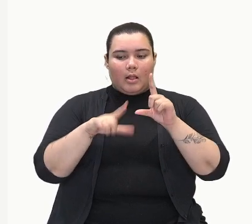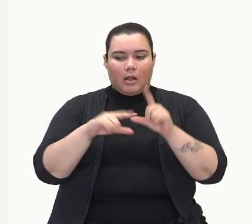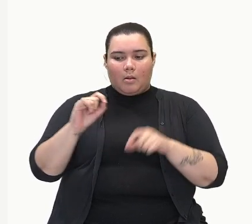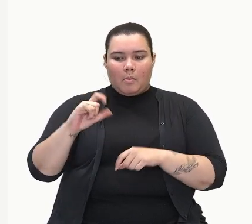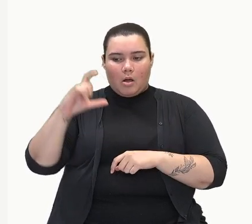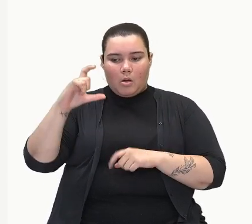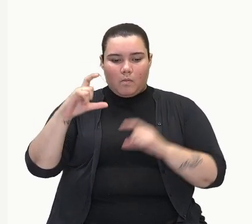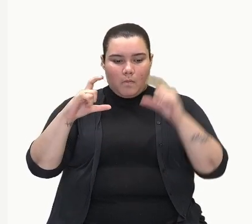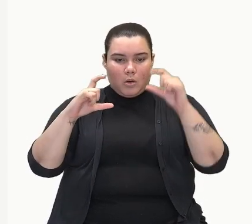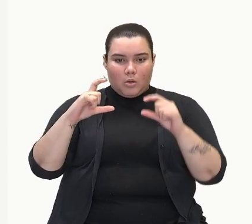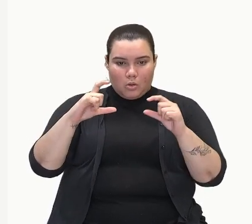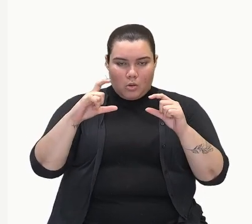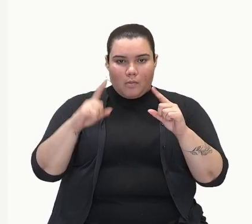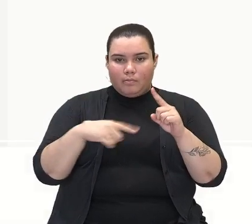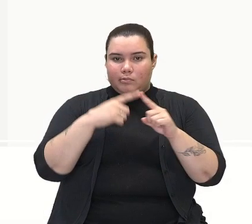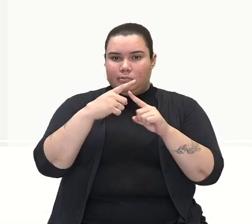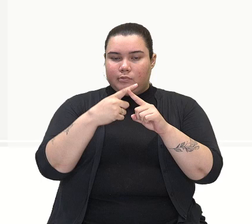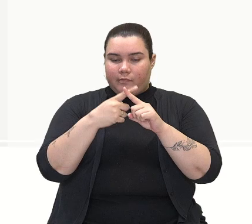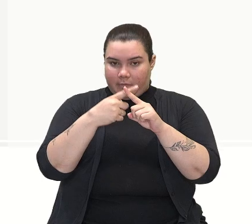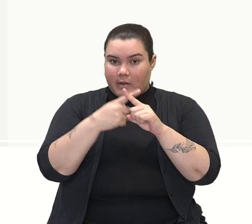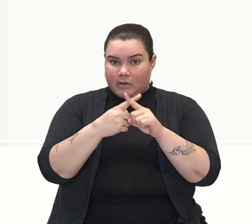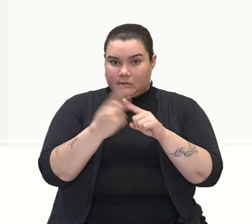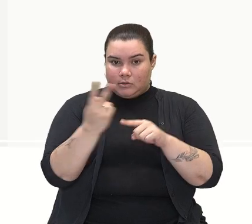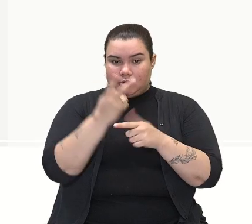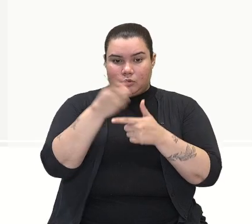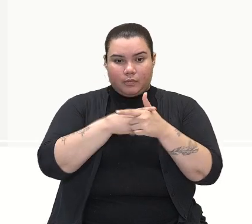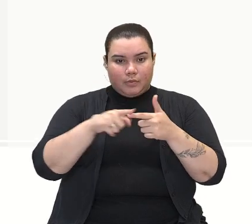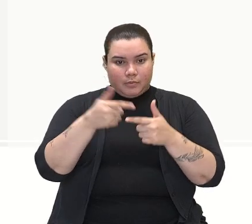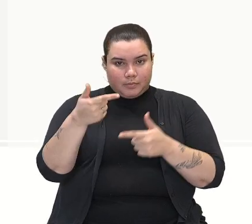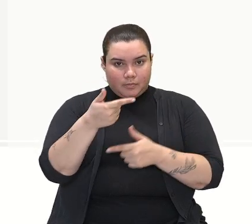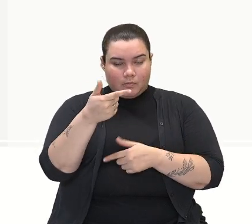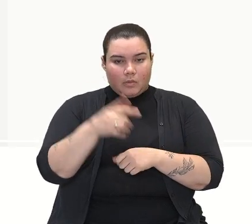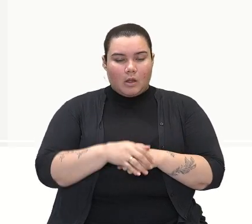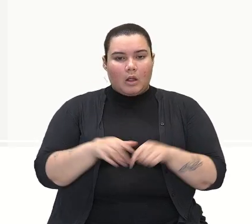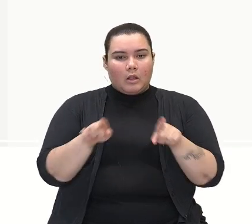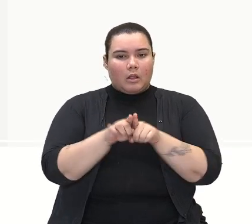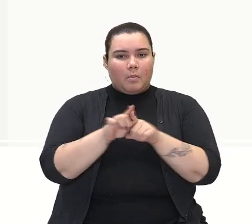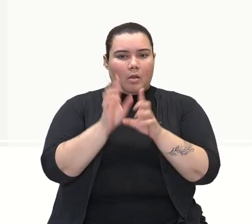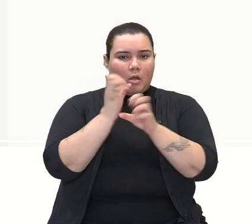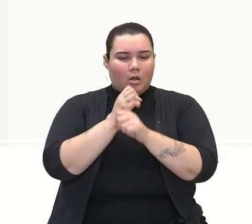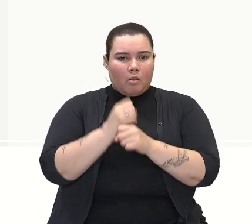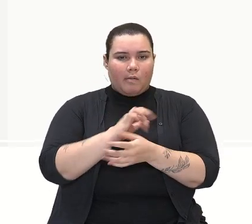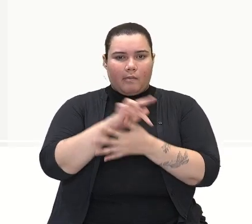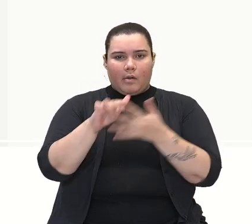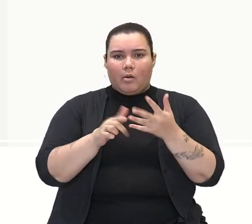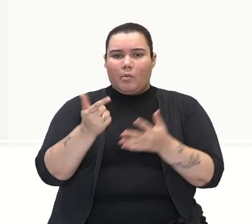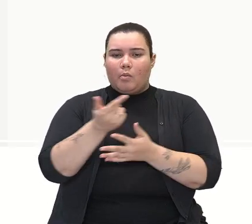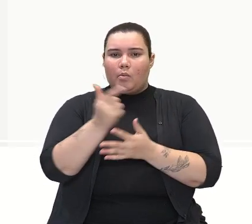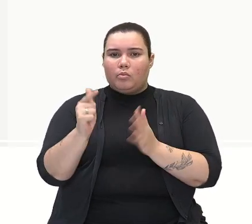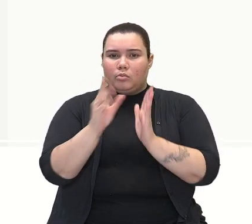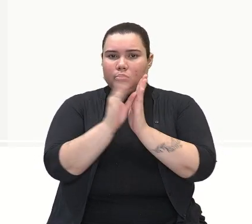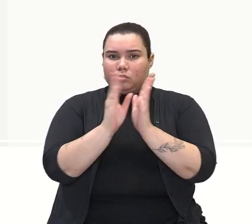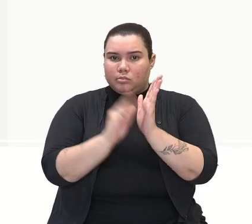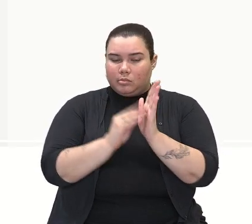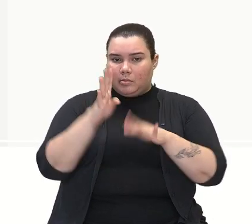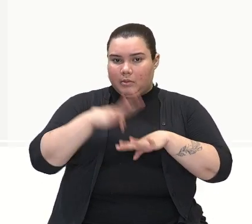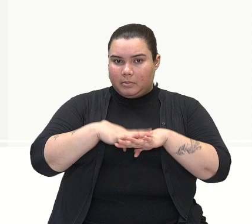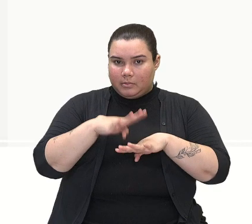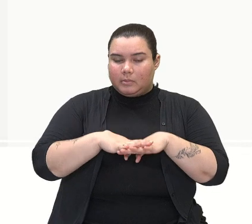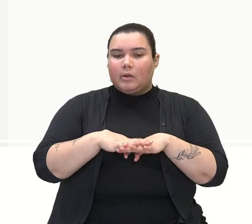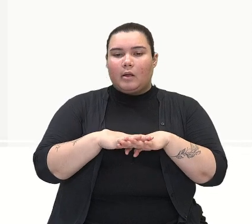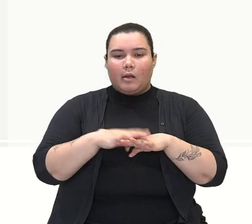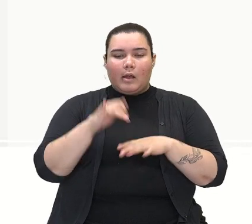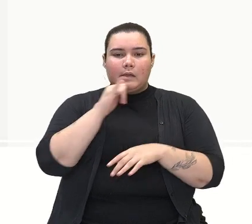2. E vimos também como se calcula a área do trapézio e também a área do retângulo, né? A área